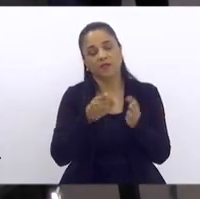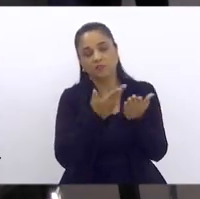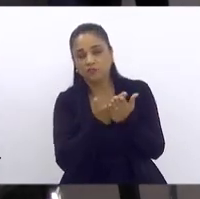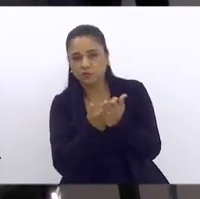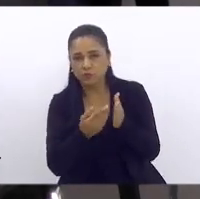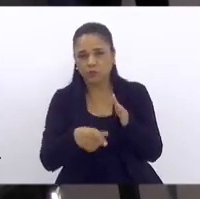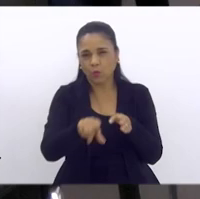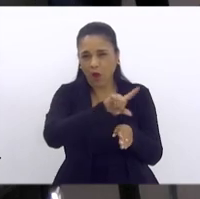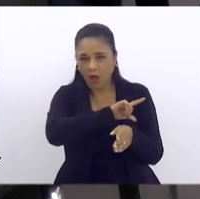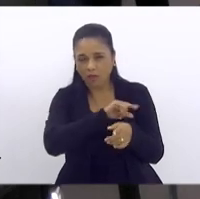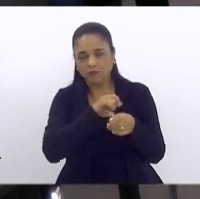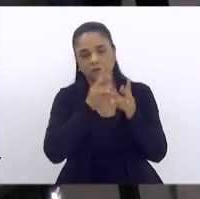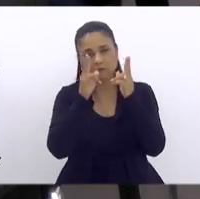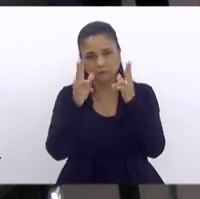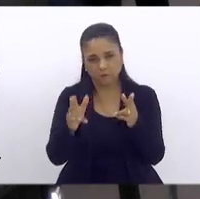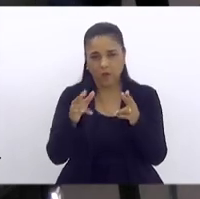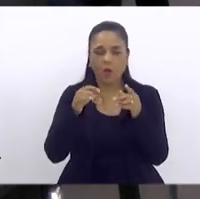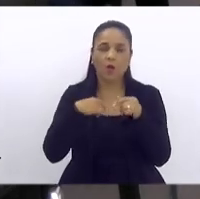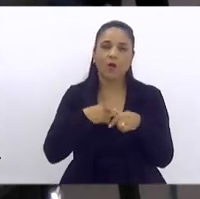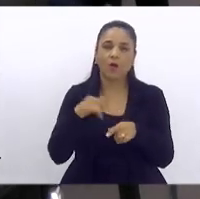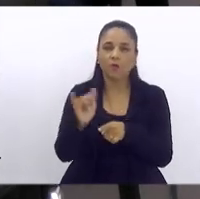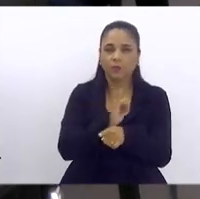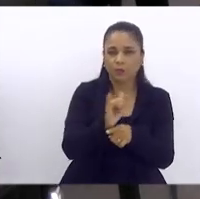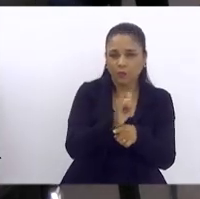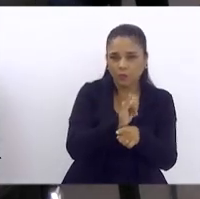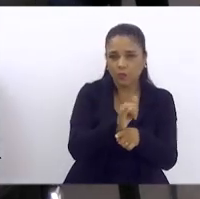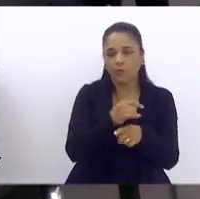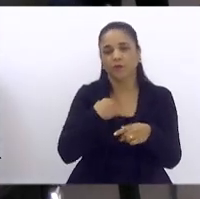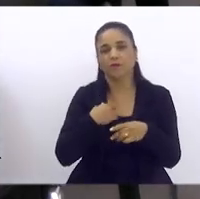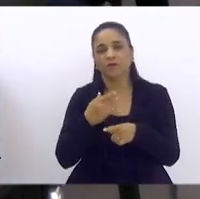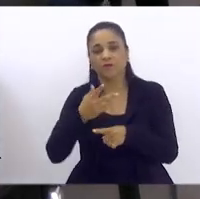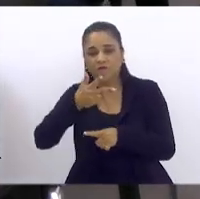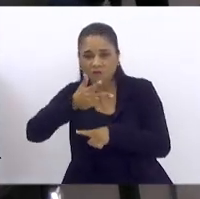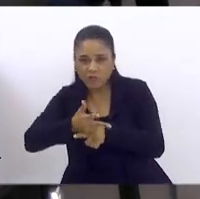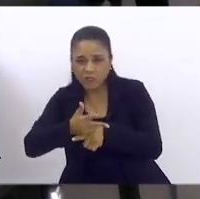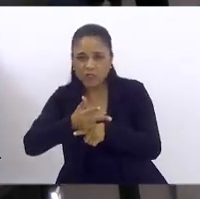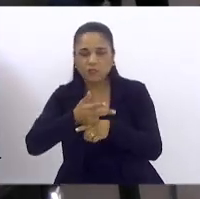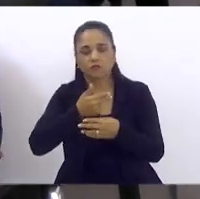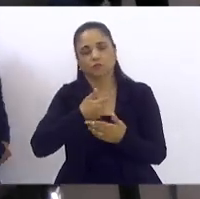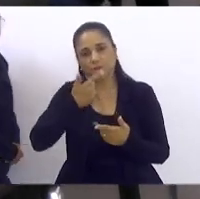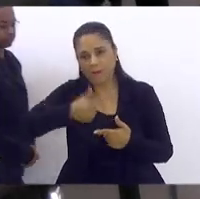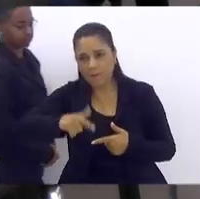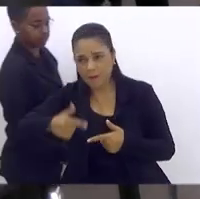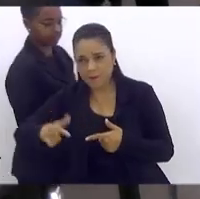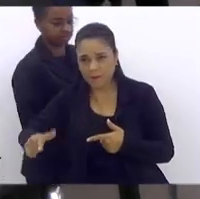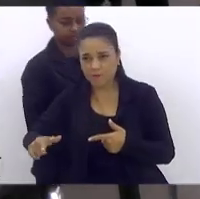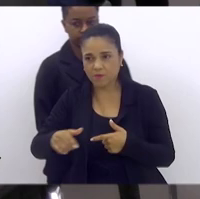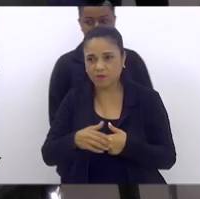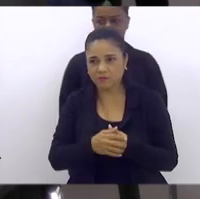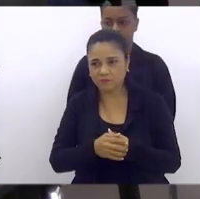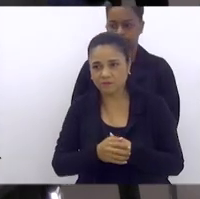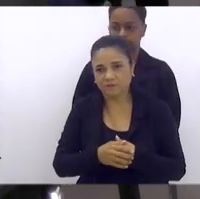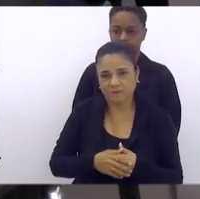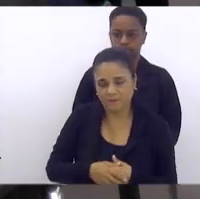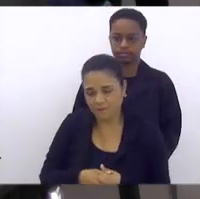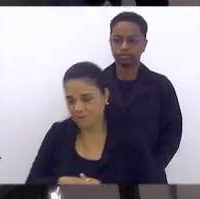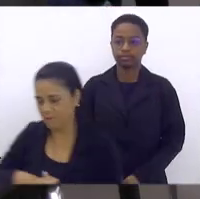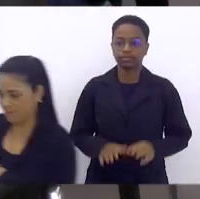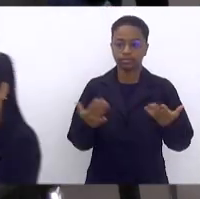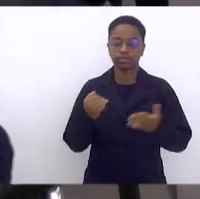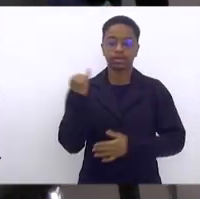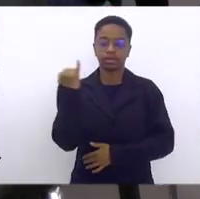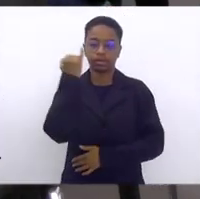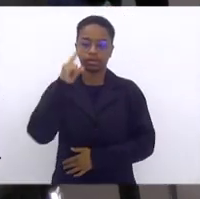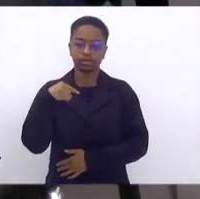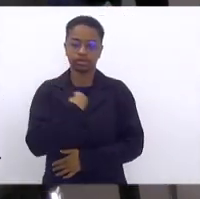coisas similares em relação ao YouTube, por exemplo, da recomendação de vídeos e tudo mais. Então, é importante a gente entender essa dinâmica, né, em relação